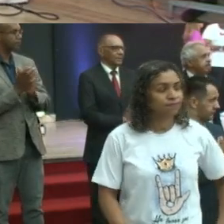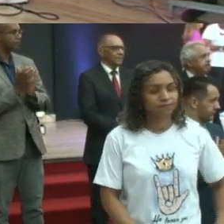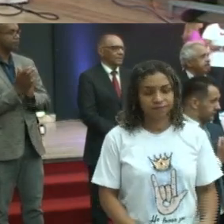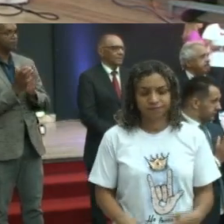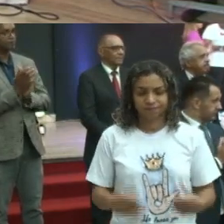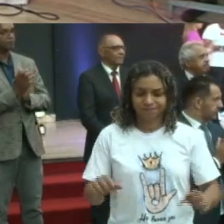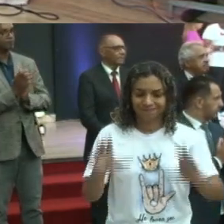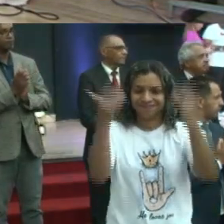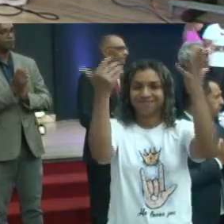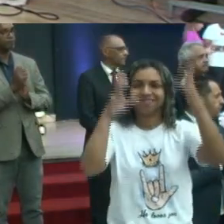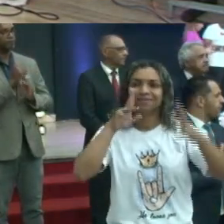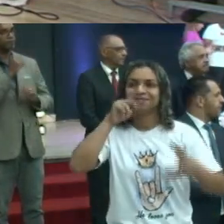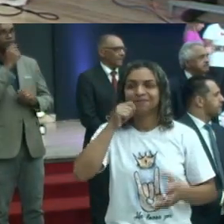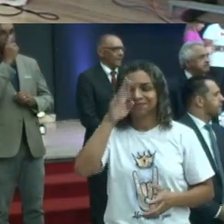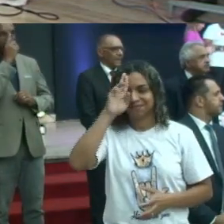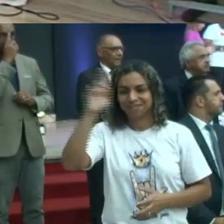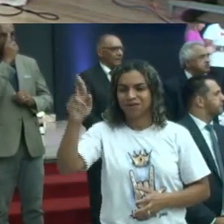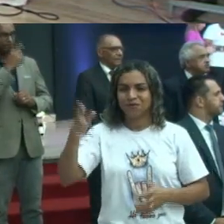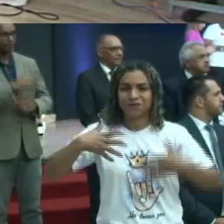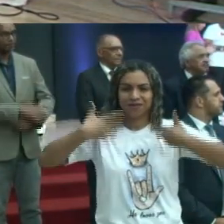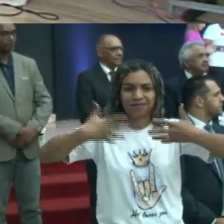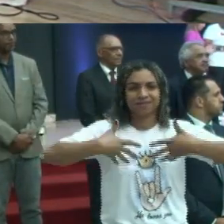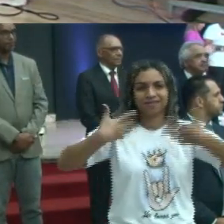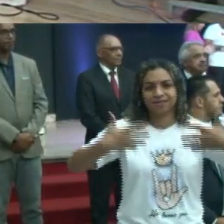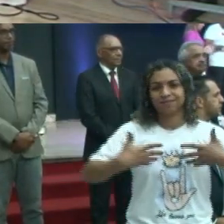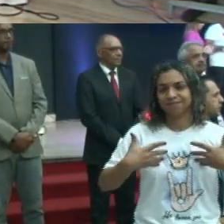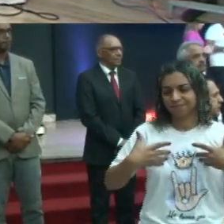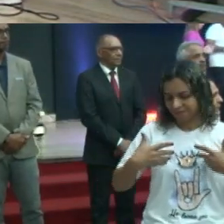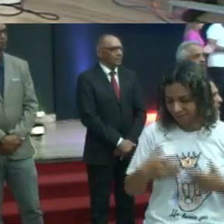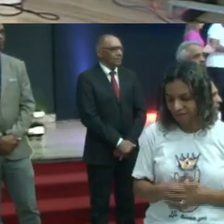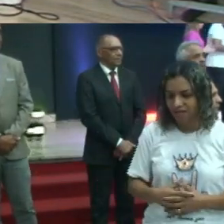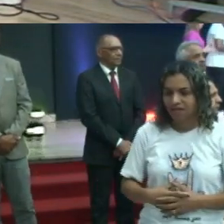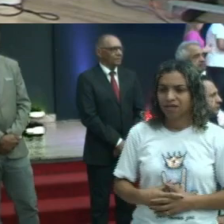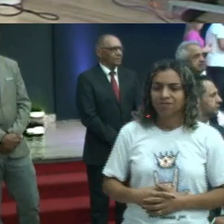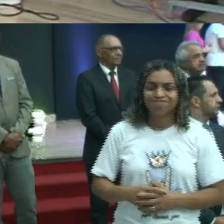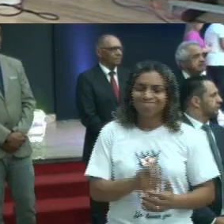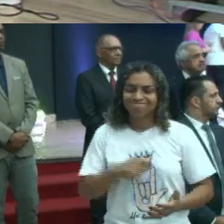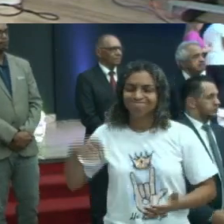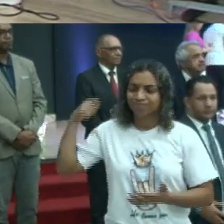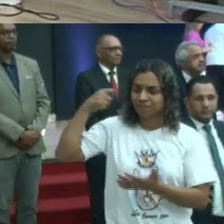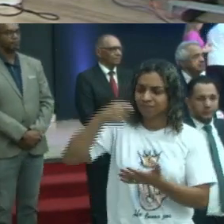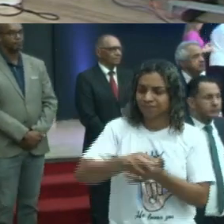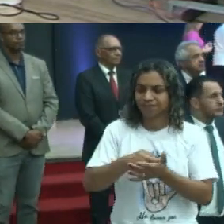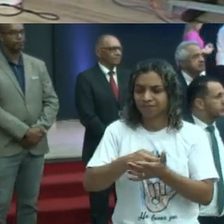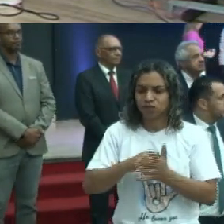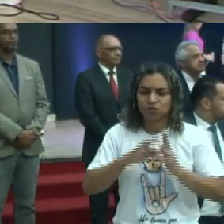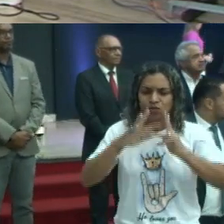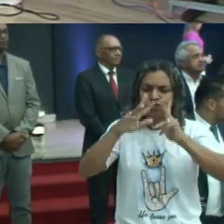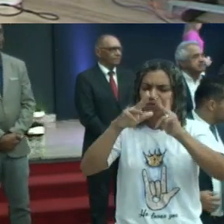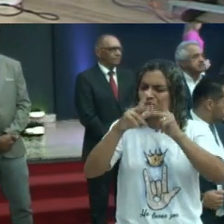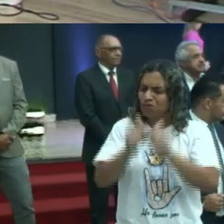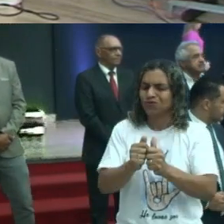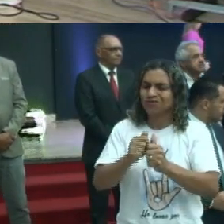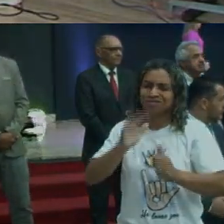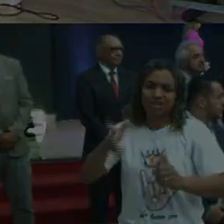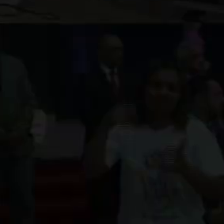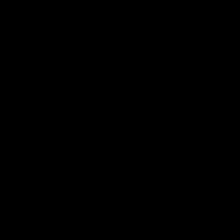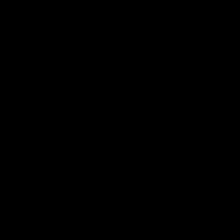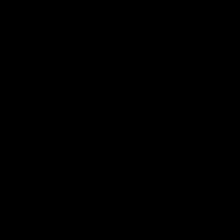Vamos celebrar a ceia do Senhor com alegria, com autoridade. Tudo foi pago.